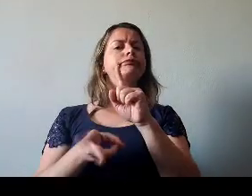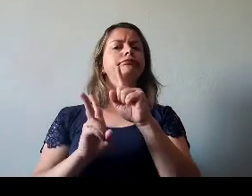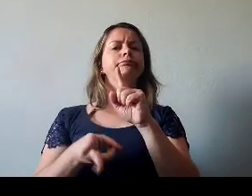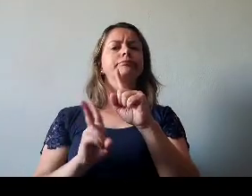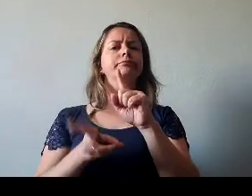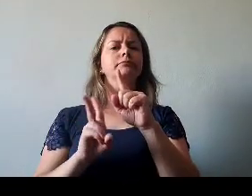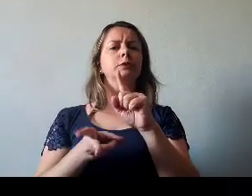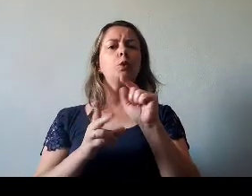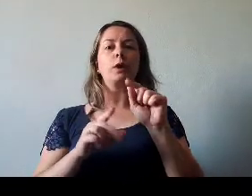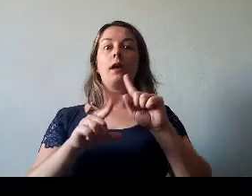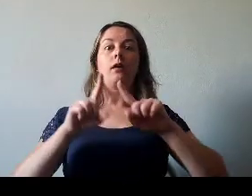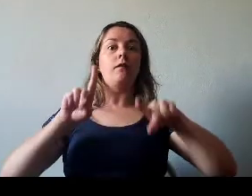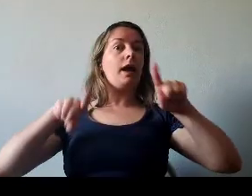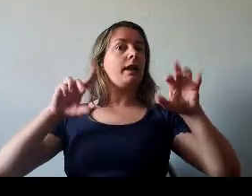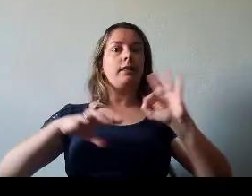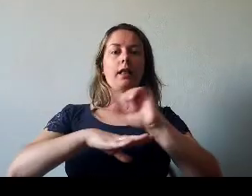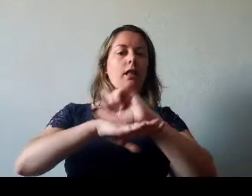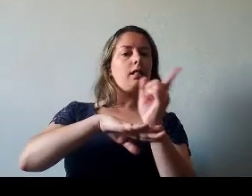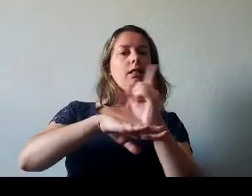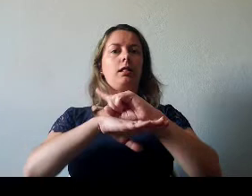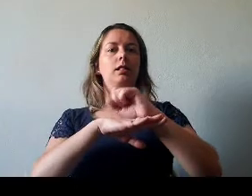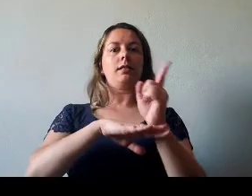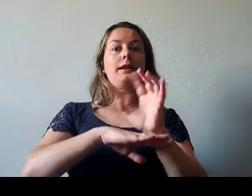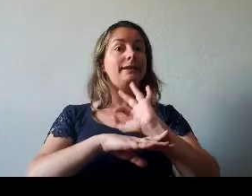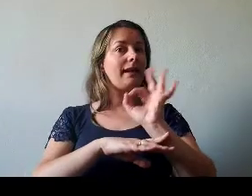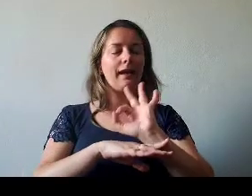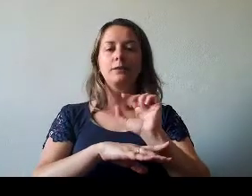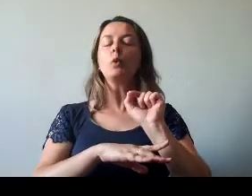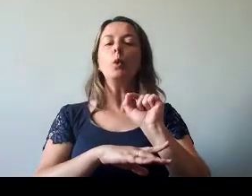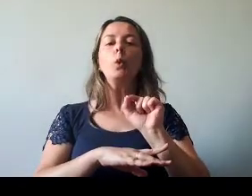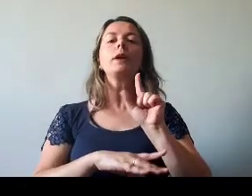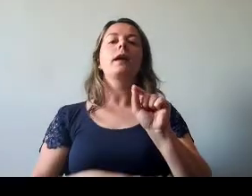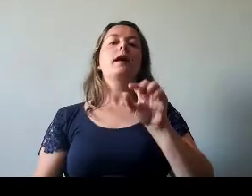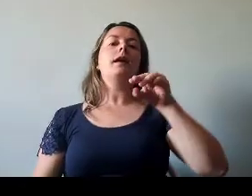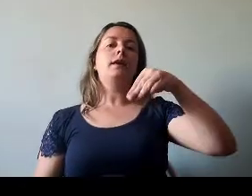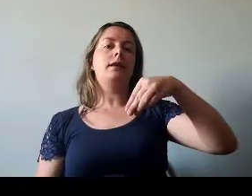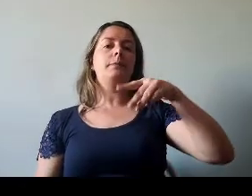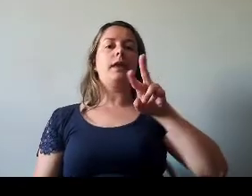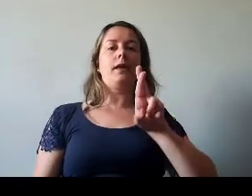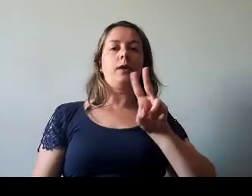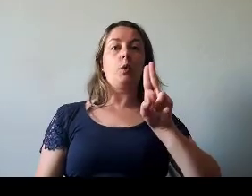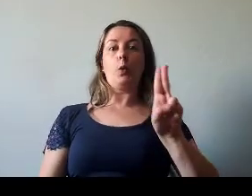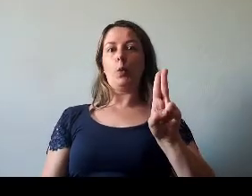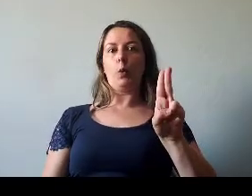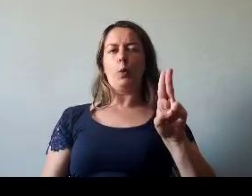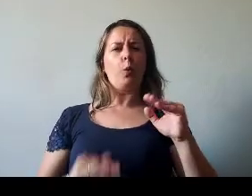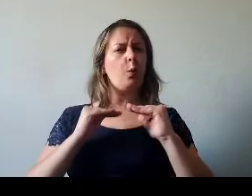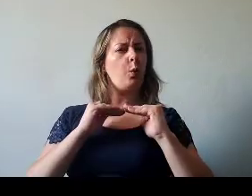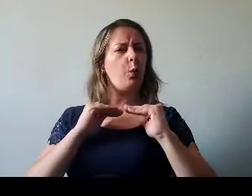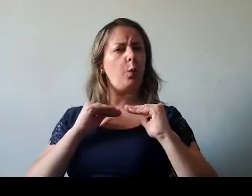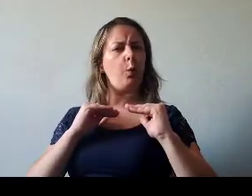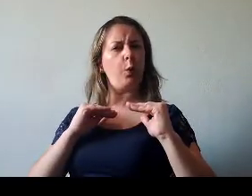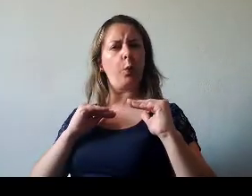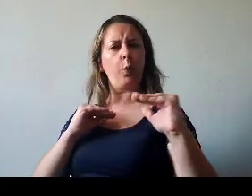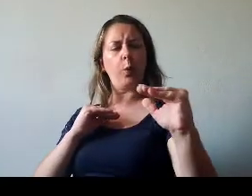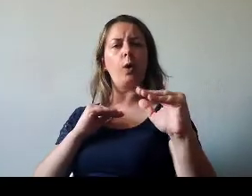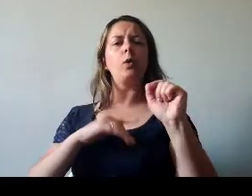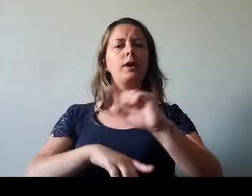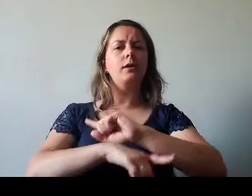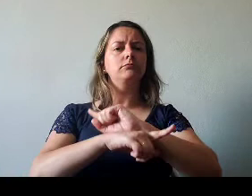estudamos. É o movimento retilíneo uniforme. É o único movimento que não tem